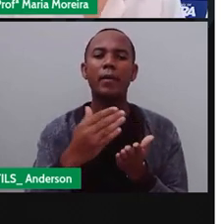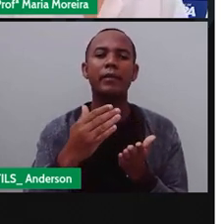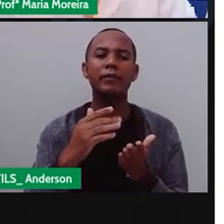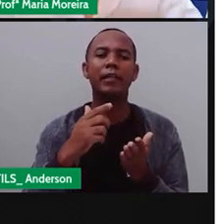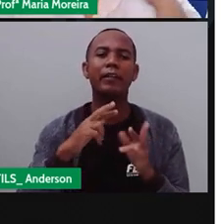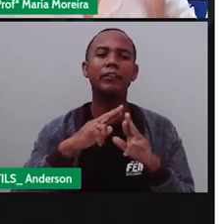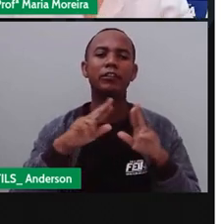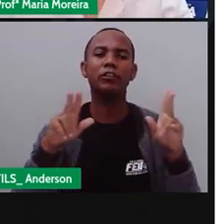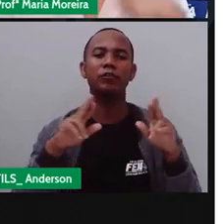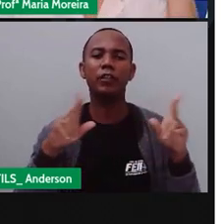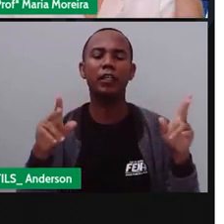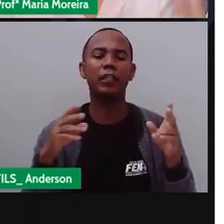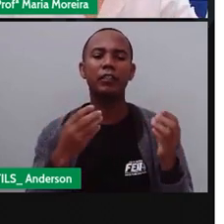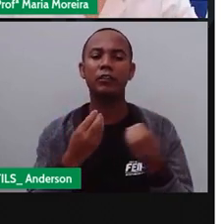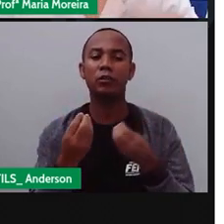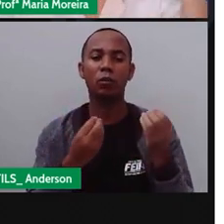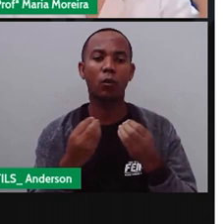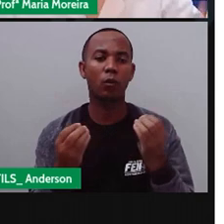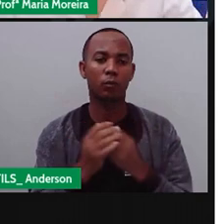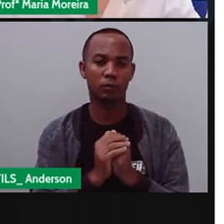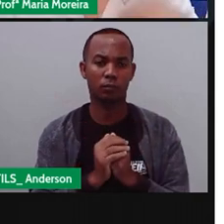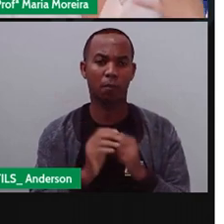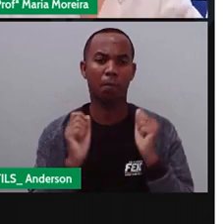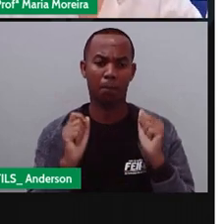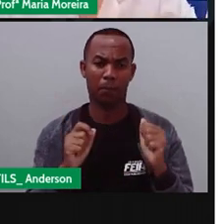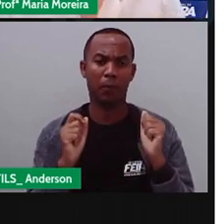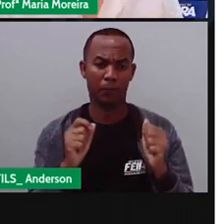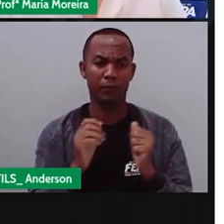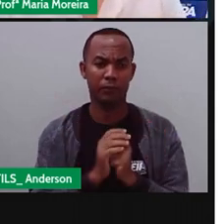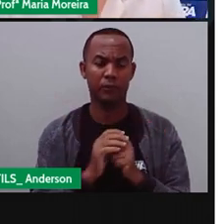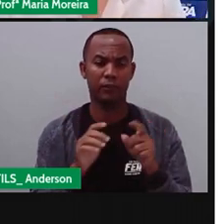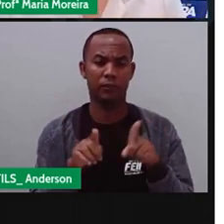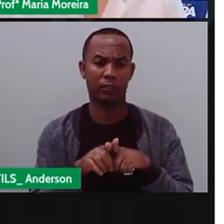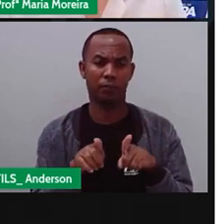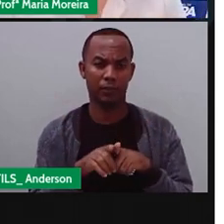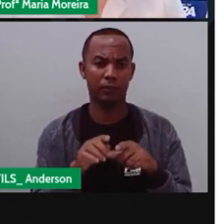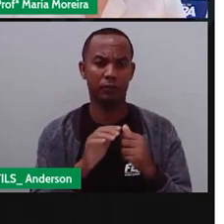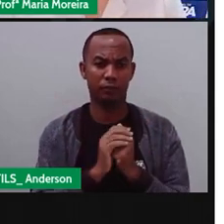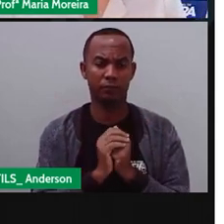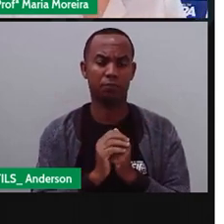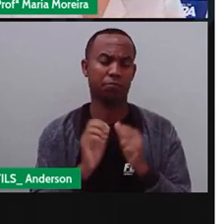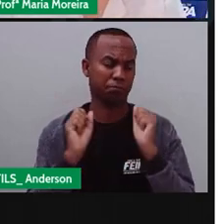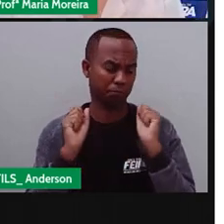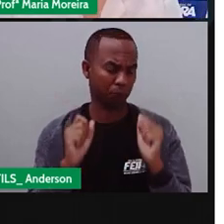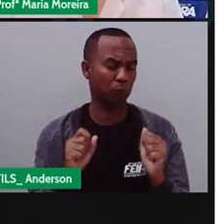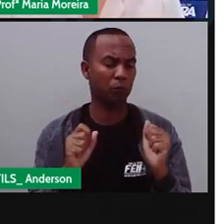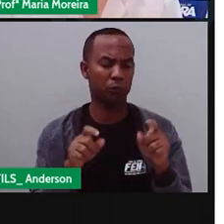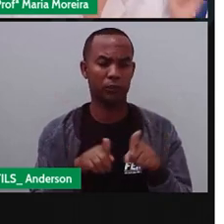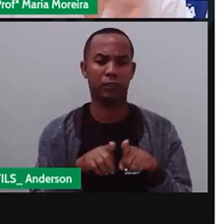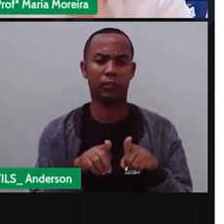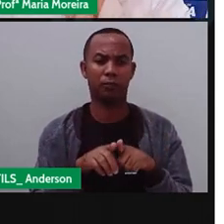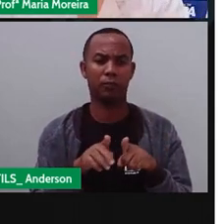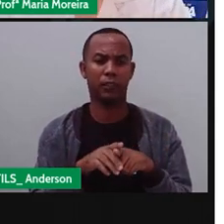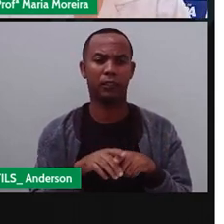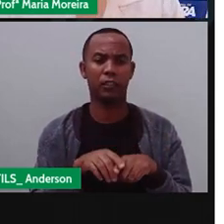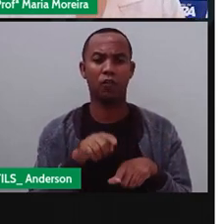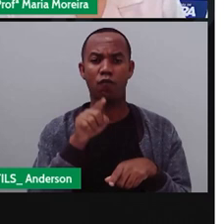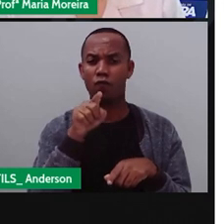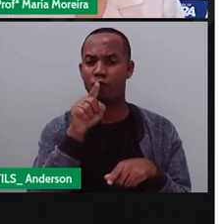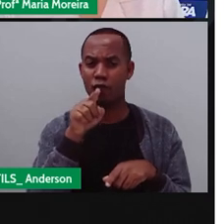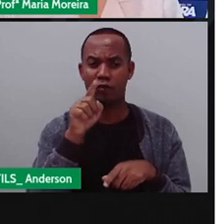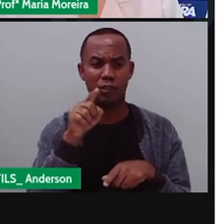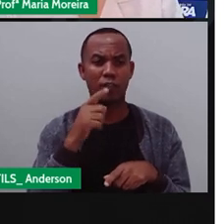coisa, tipo, Ana foi ao mercado. Posso, Pró? Pode. Aí são